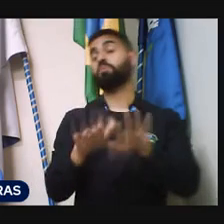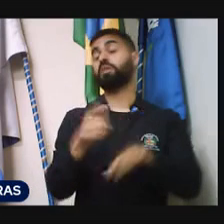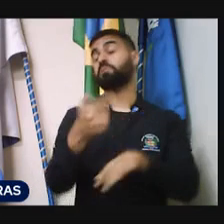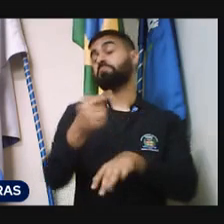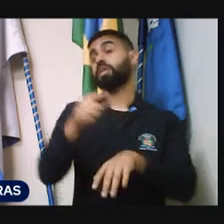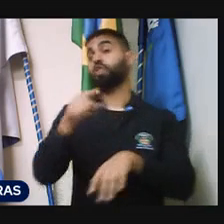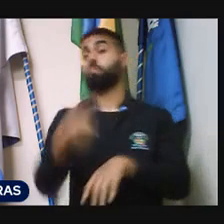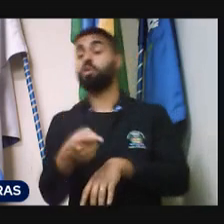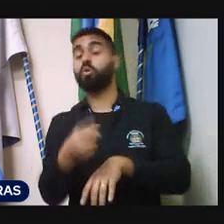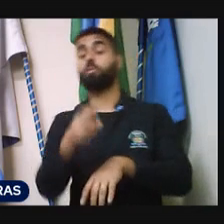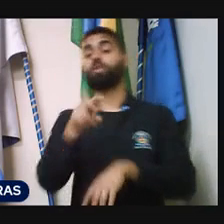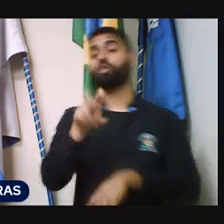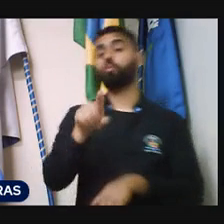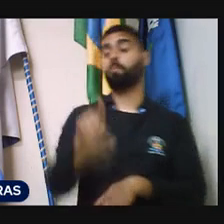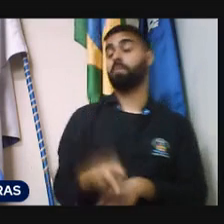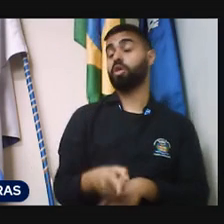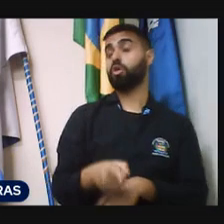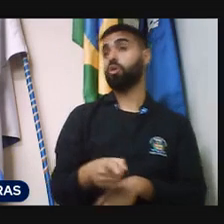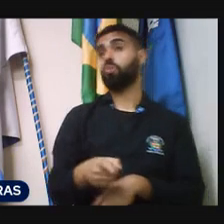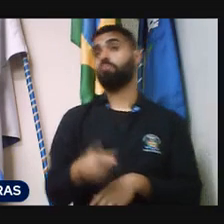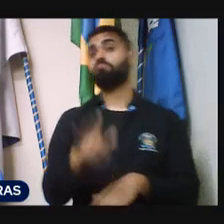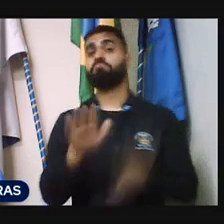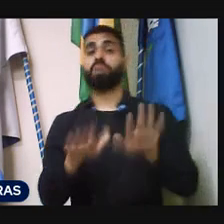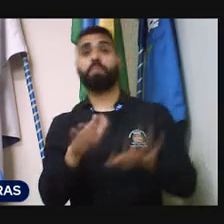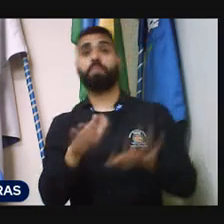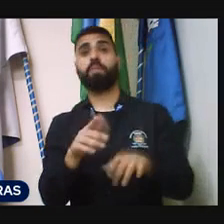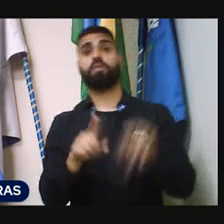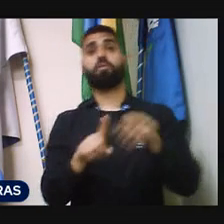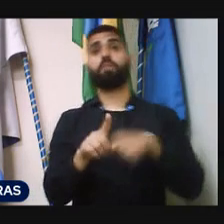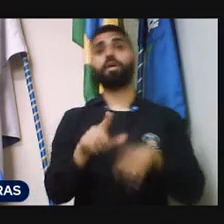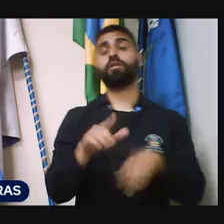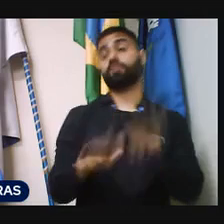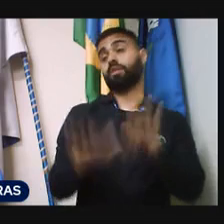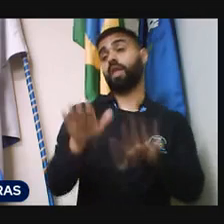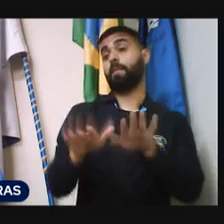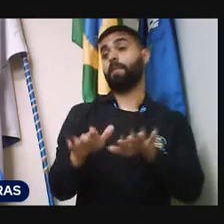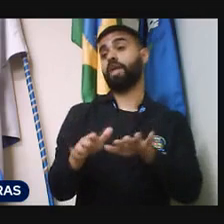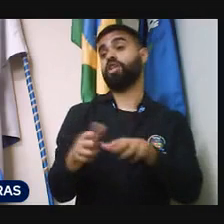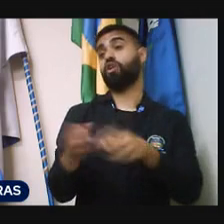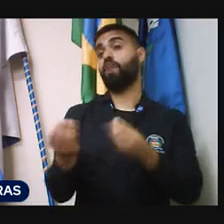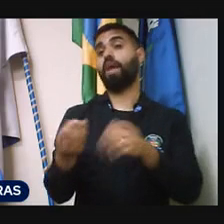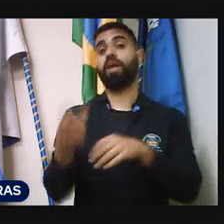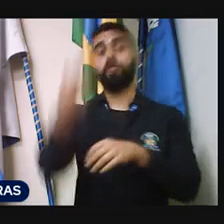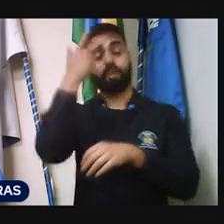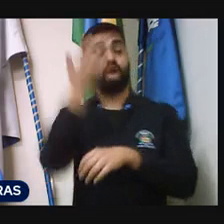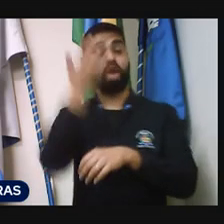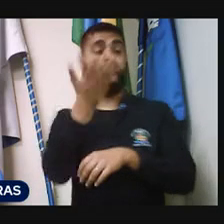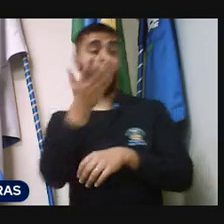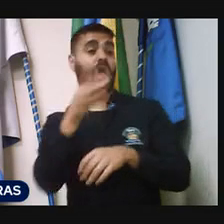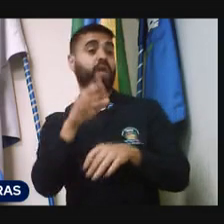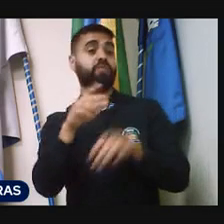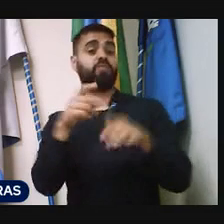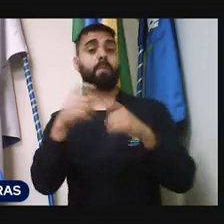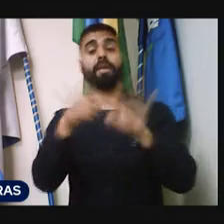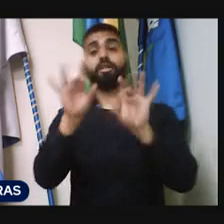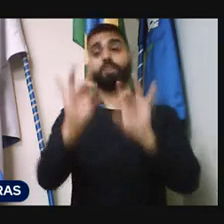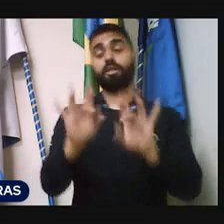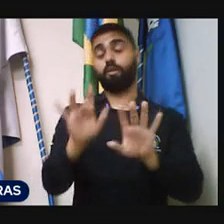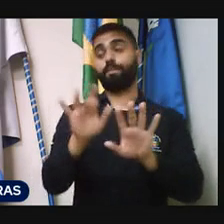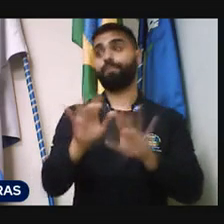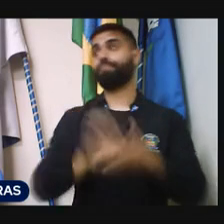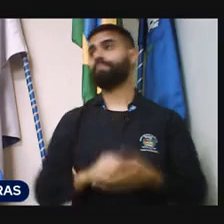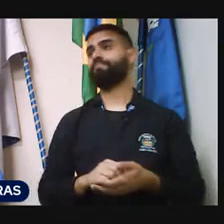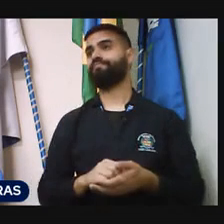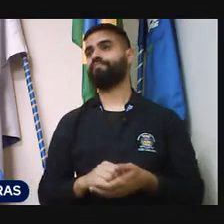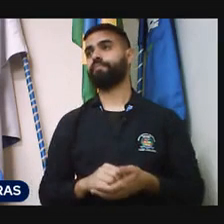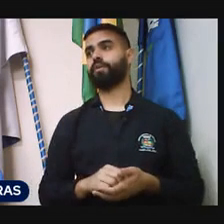vamos ver se temos cinco tem uns dois estamos dois varia conforme a procura da consulta que os especialistas que a gente tem algo Ana